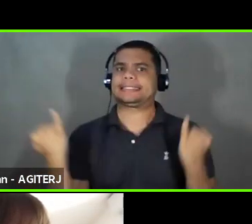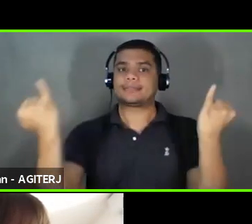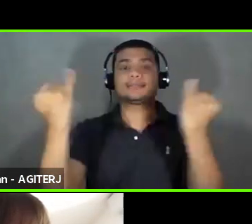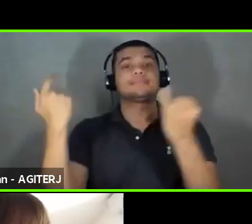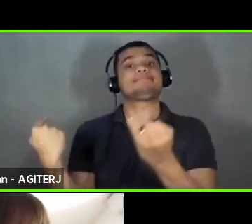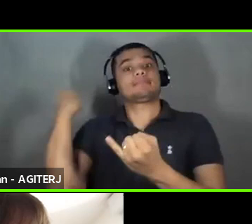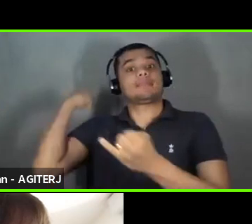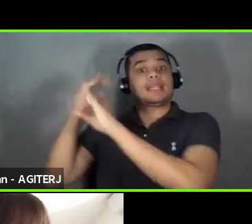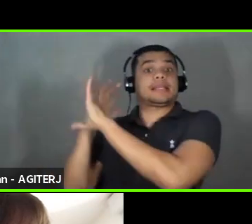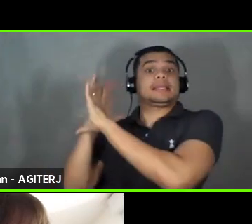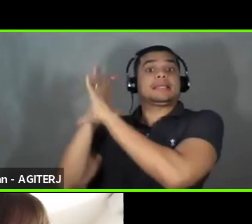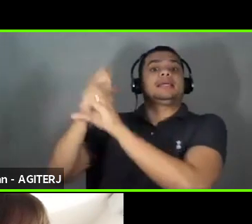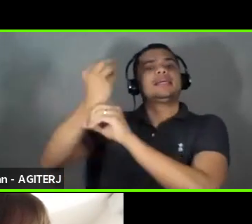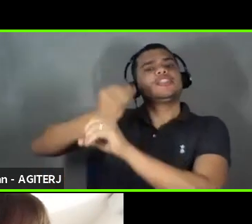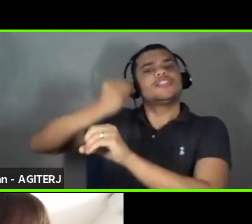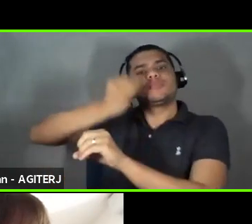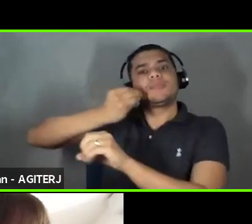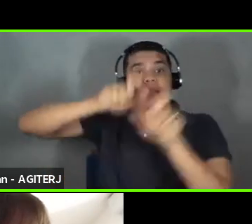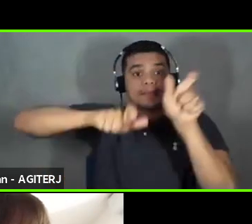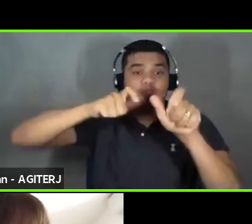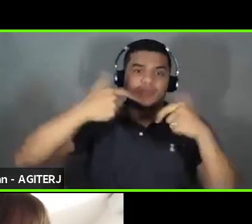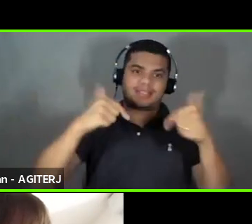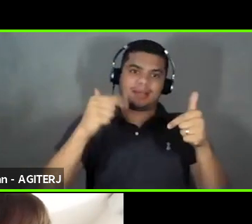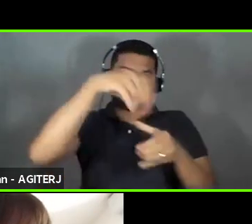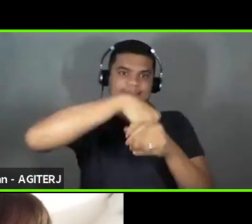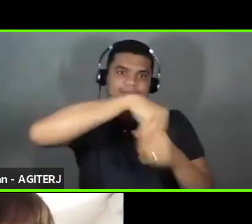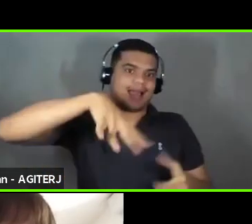bagagem anterior para quem trabalha com tradução?